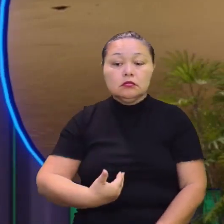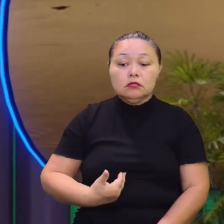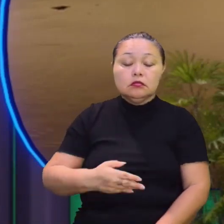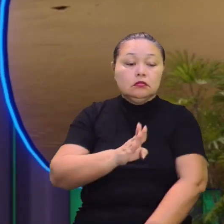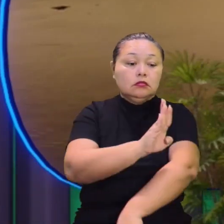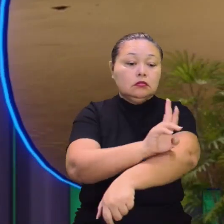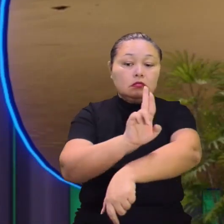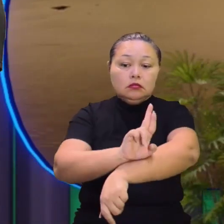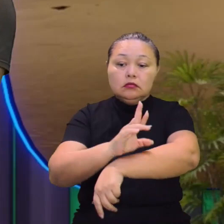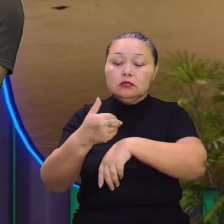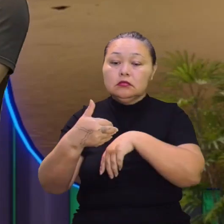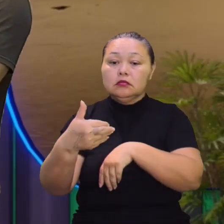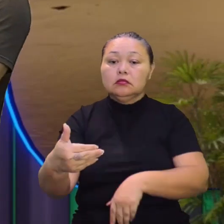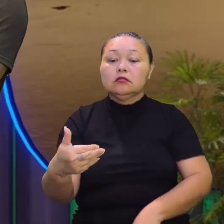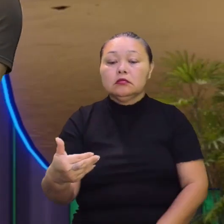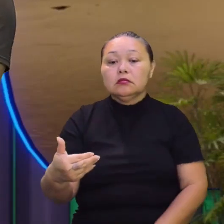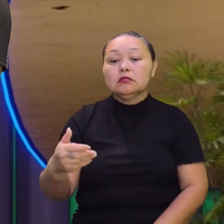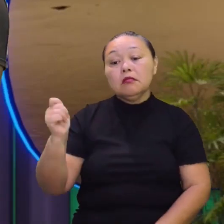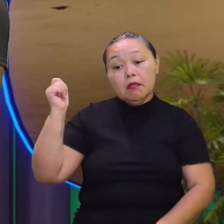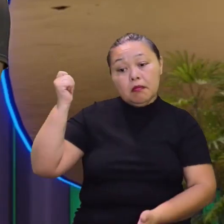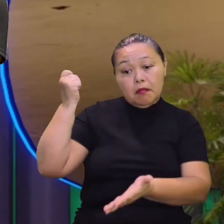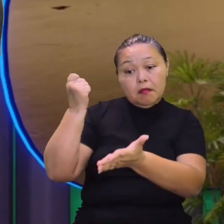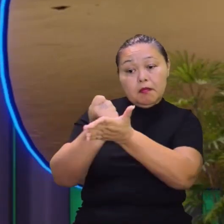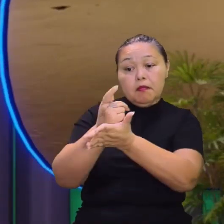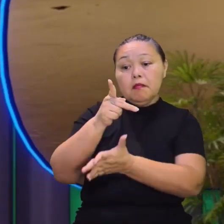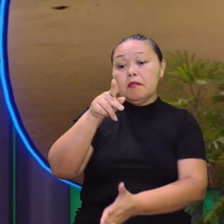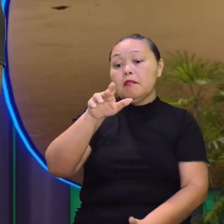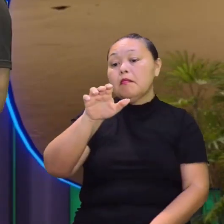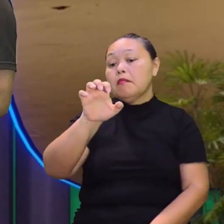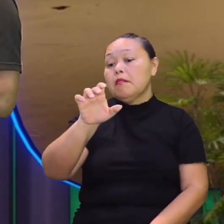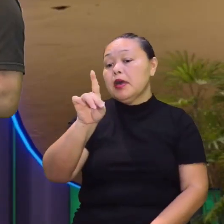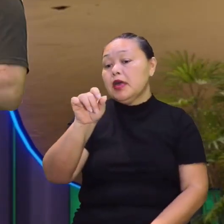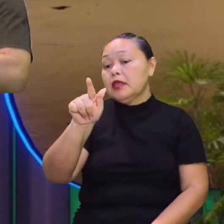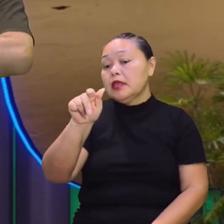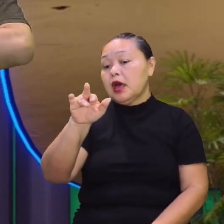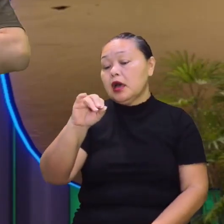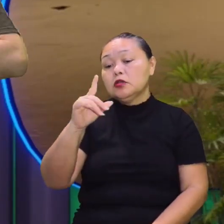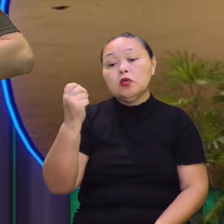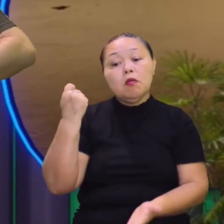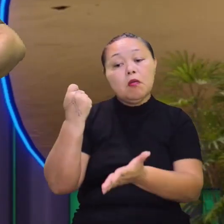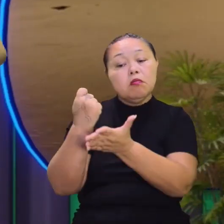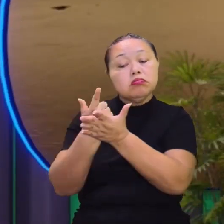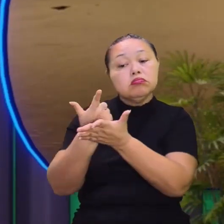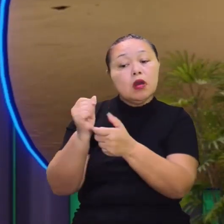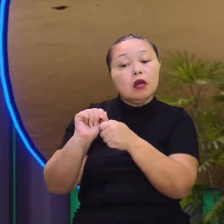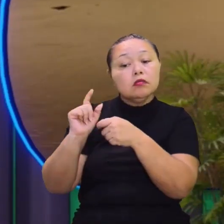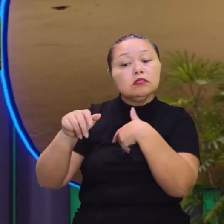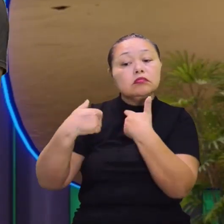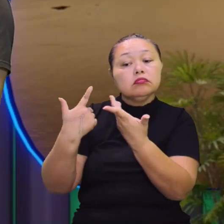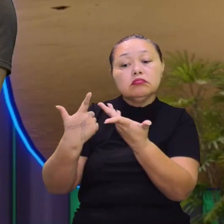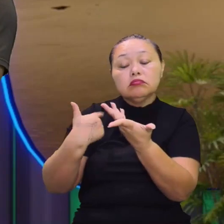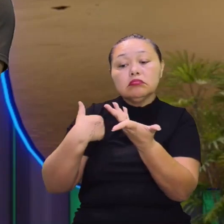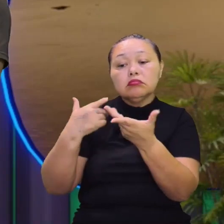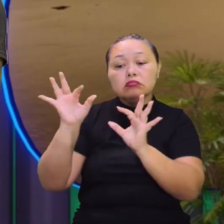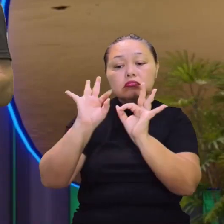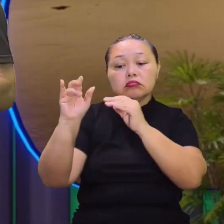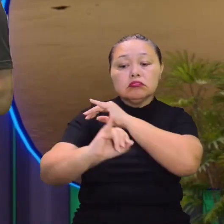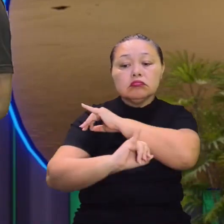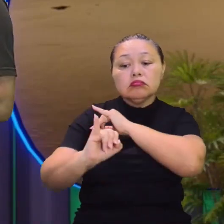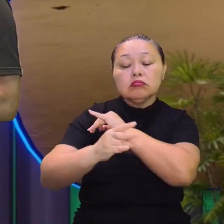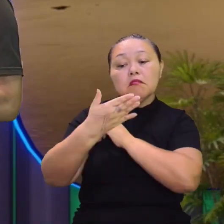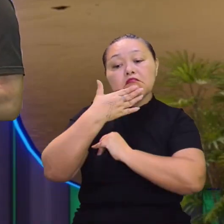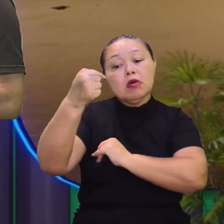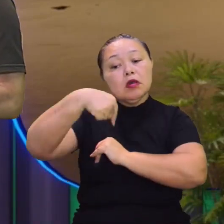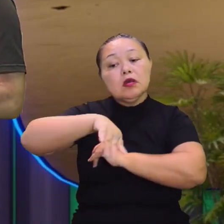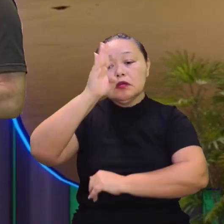que tem, como é que é o nome lá, o pedágio? Poderia se fazer pedágio e fazer essa infraestrutura dessas hidrovias melhorarem